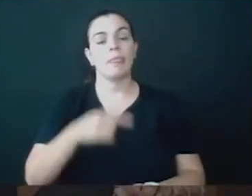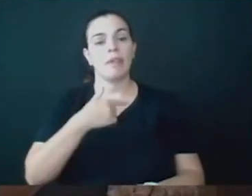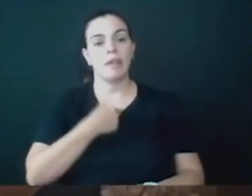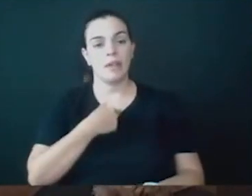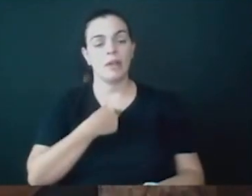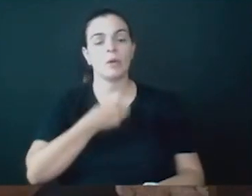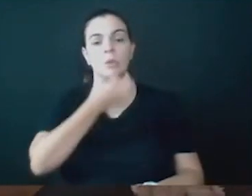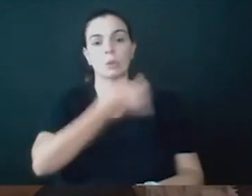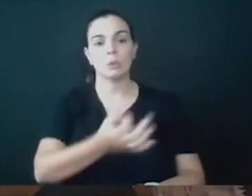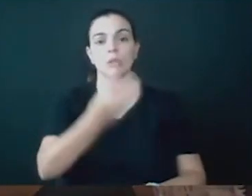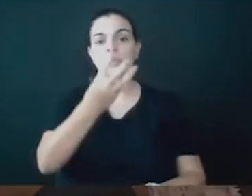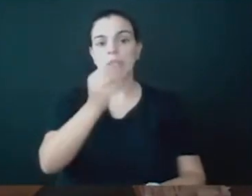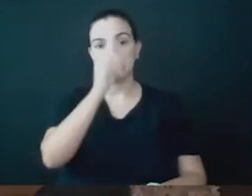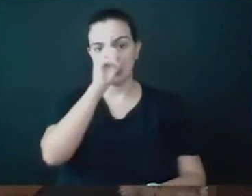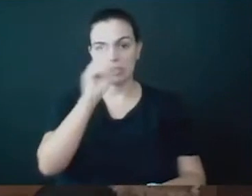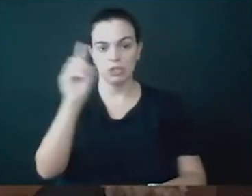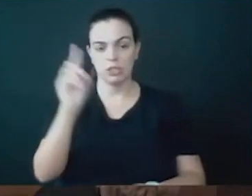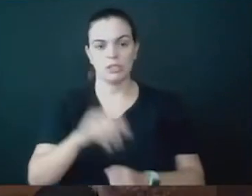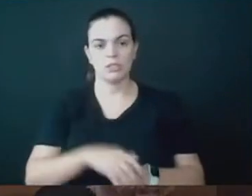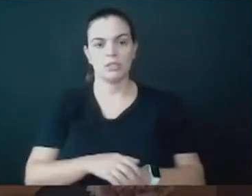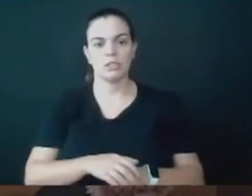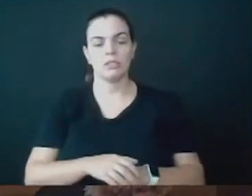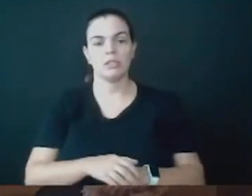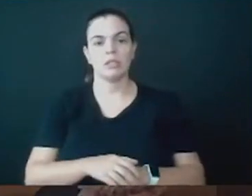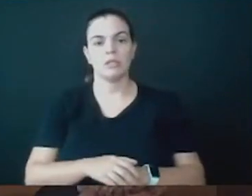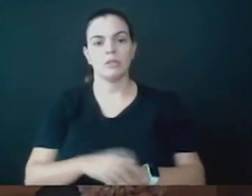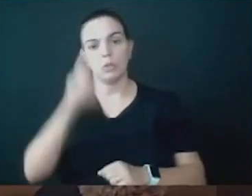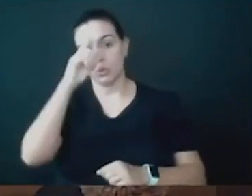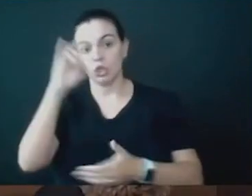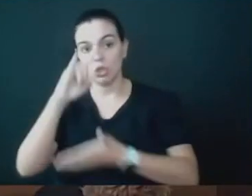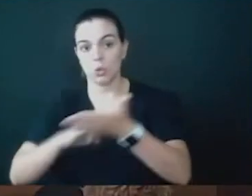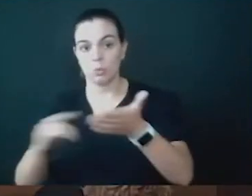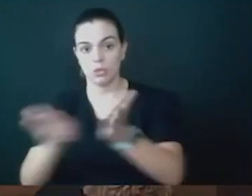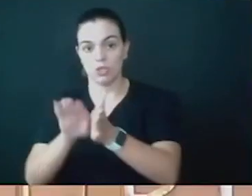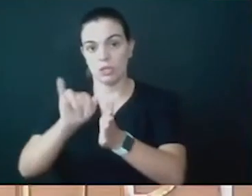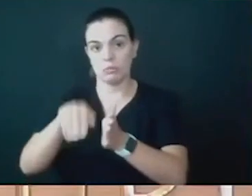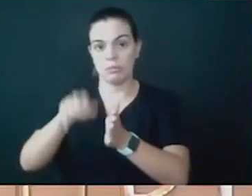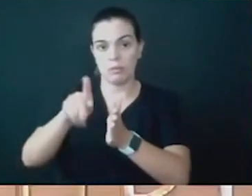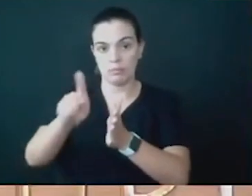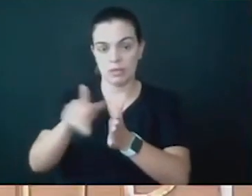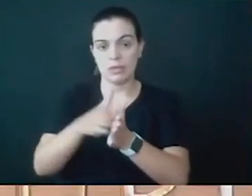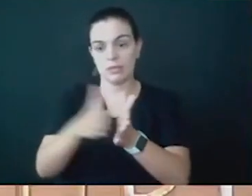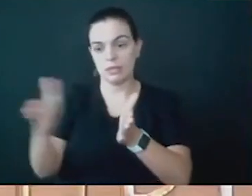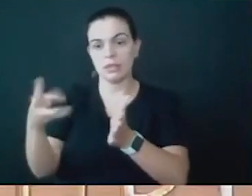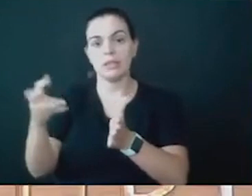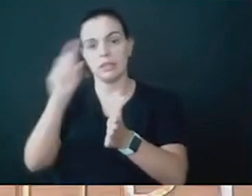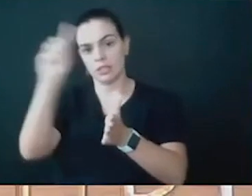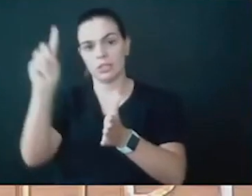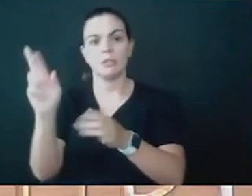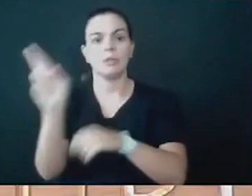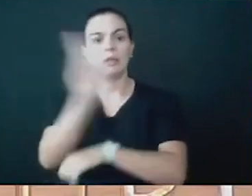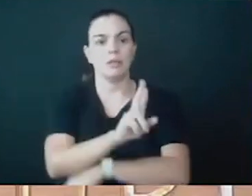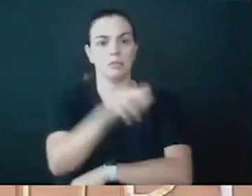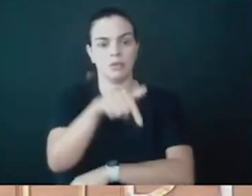ser, vereadora? 30 dias da chegada do documento. Da chegada do documento ao IMAP. Perfeito. Então, agora, de fato,